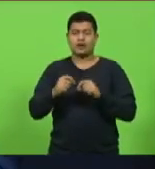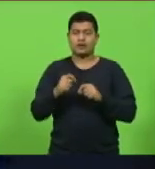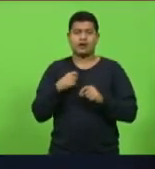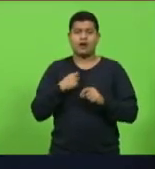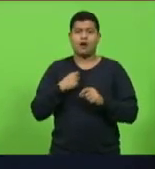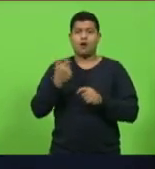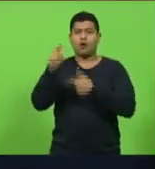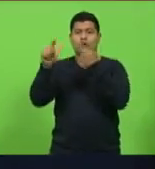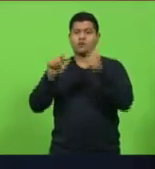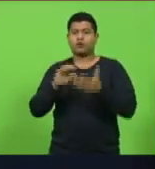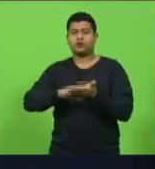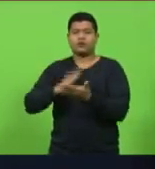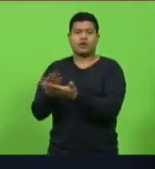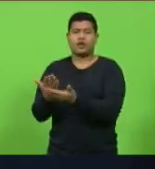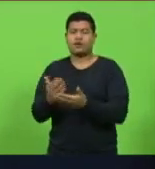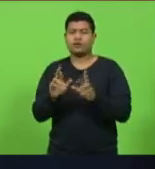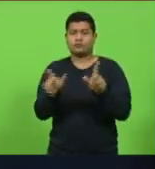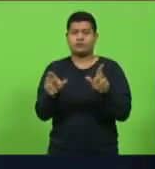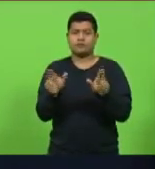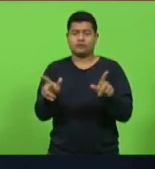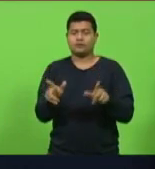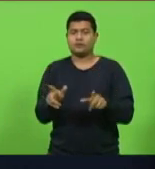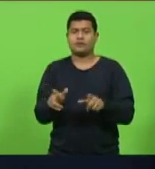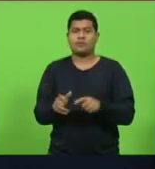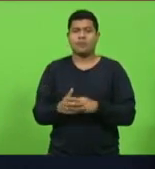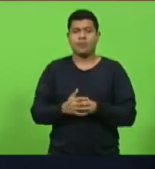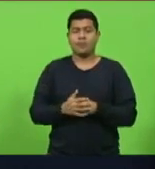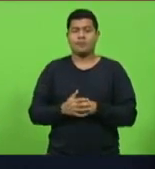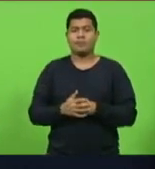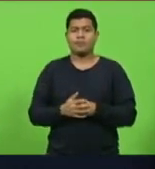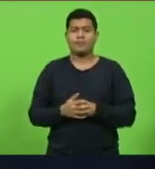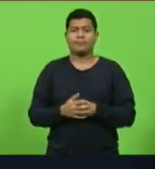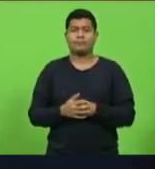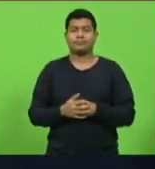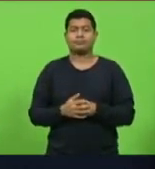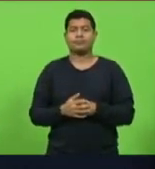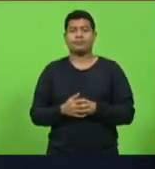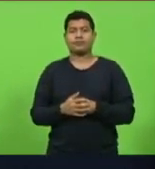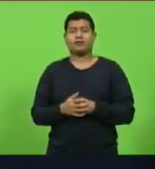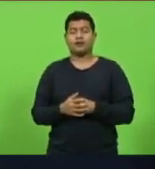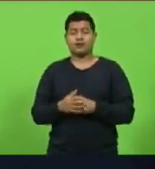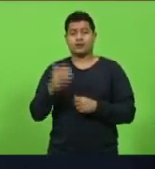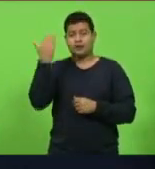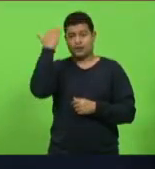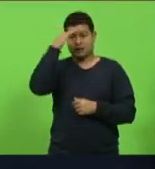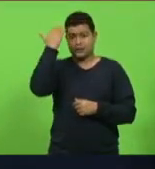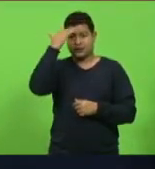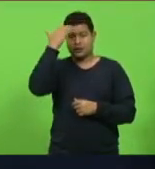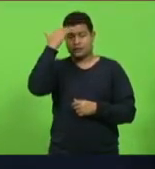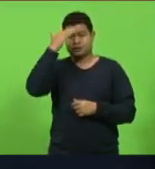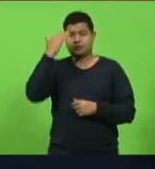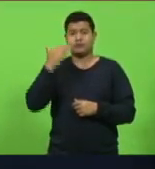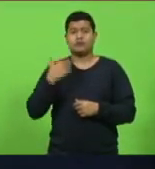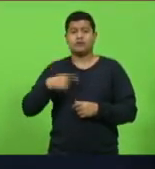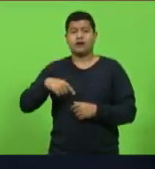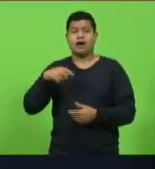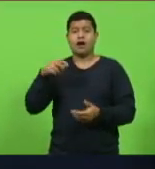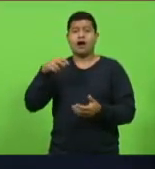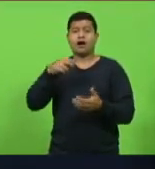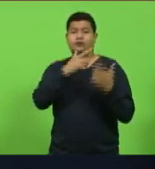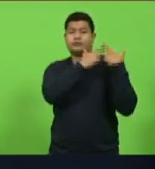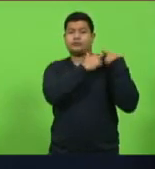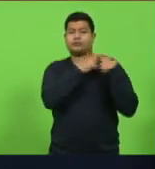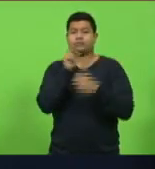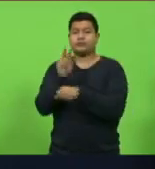ou qualquer origem questionável e partindo deste pressuposto o dever de fiscalizar e agir